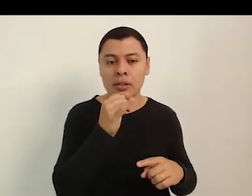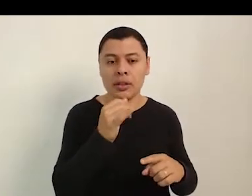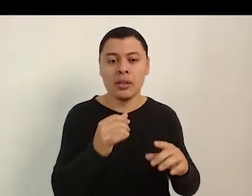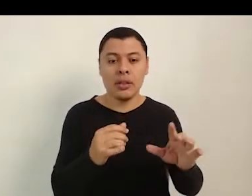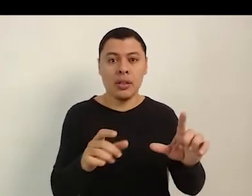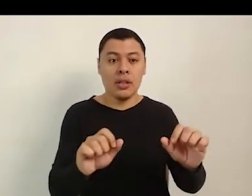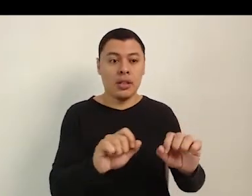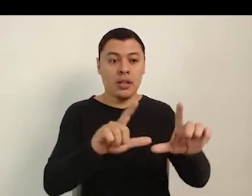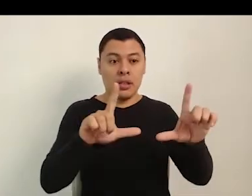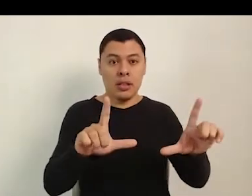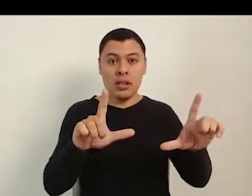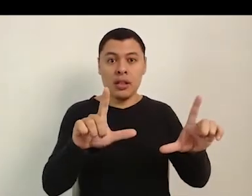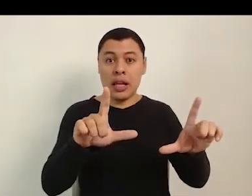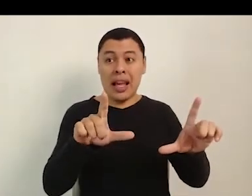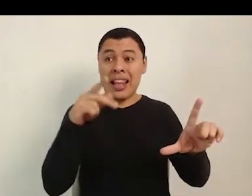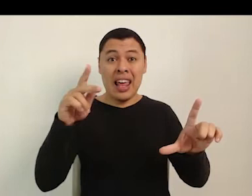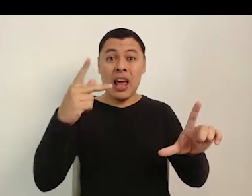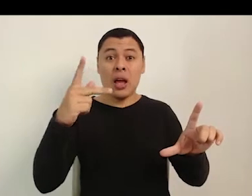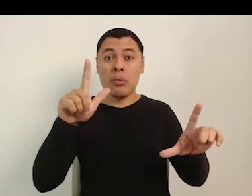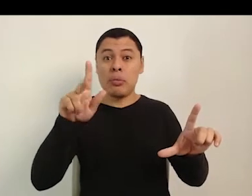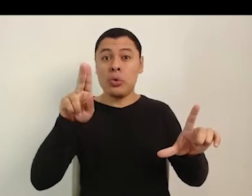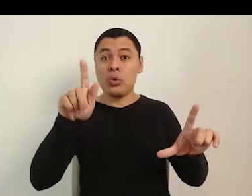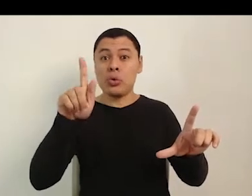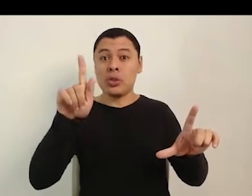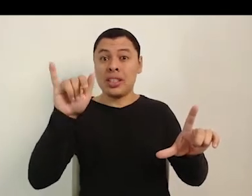a tecnologia assistiva que funciona